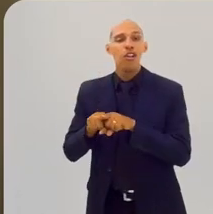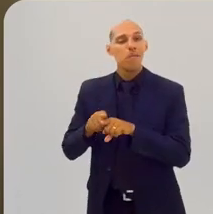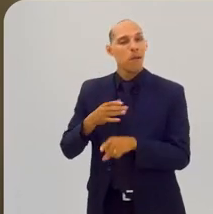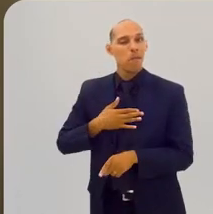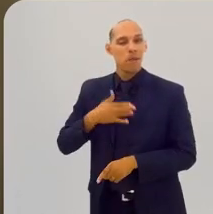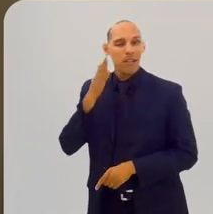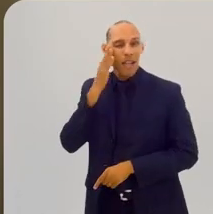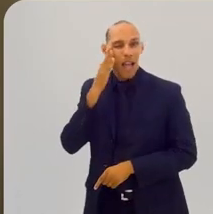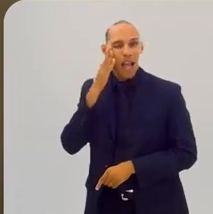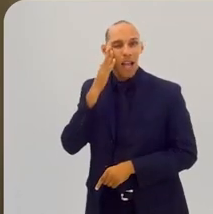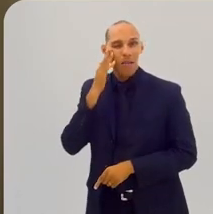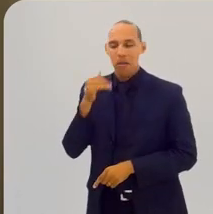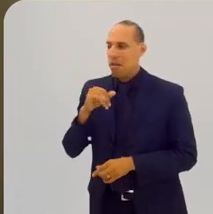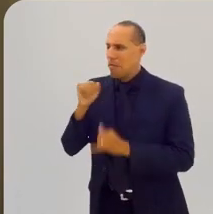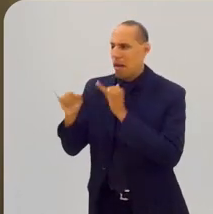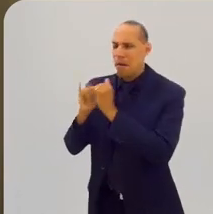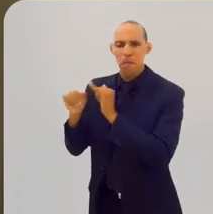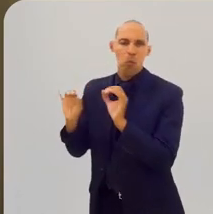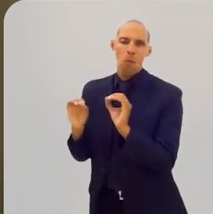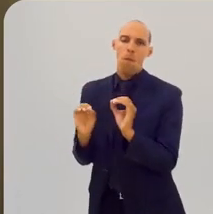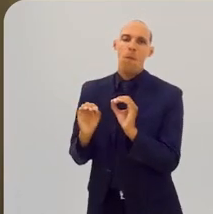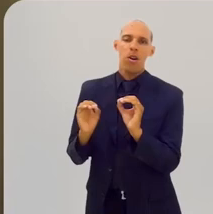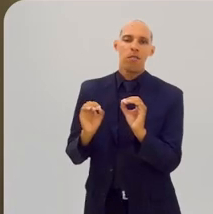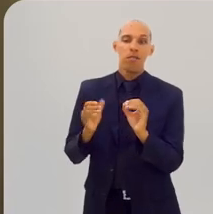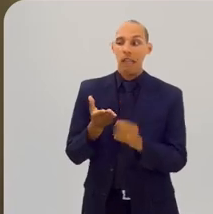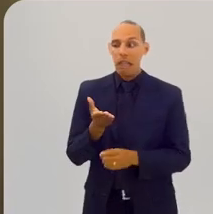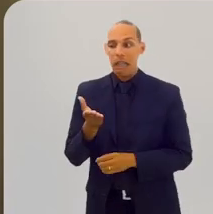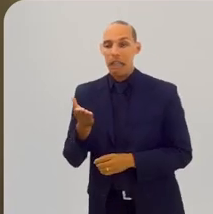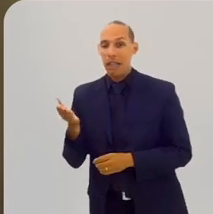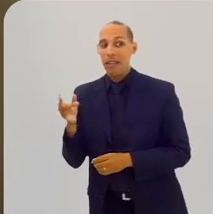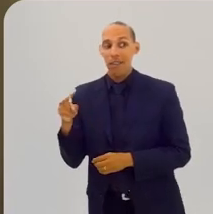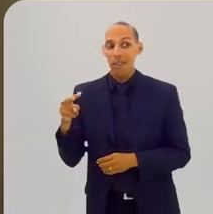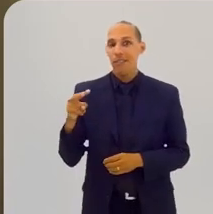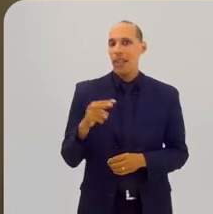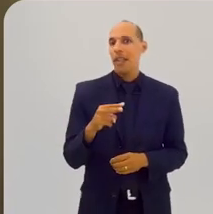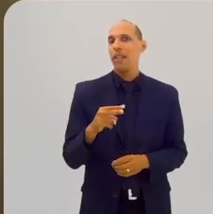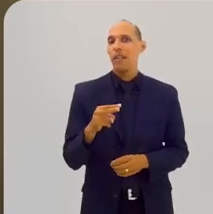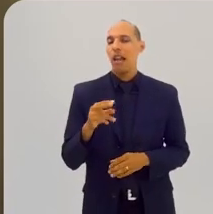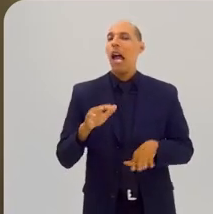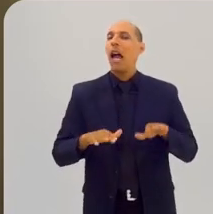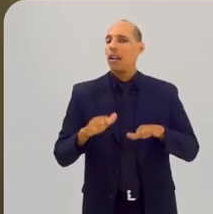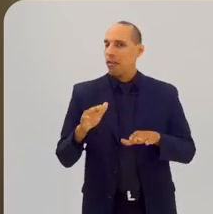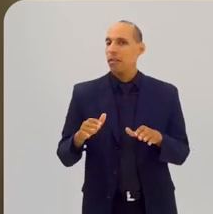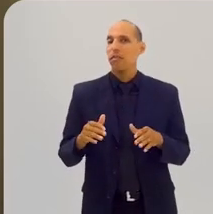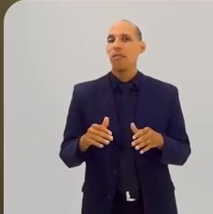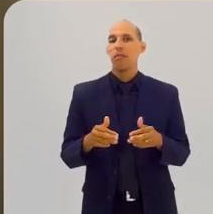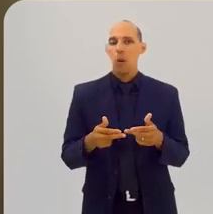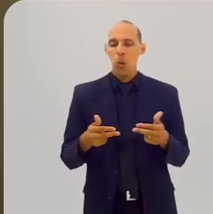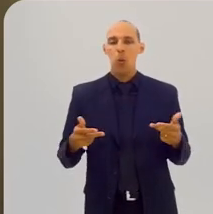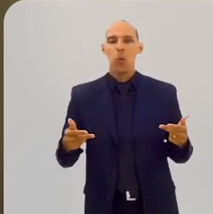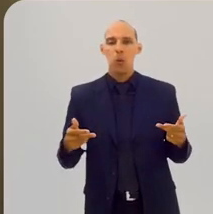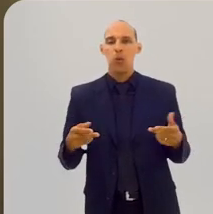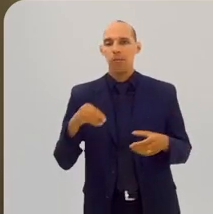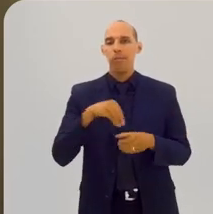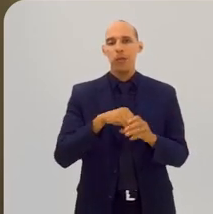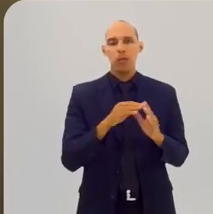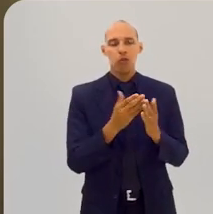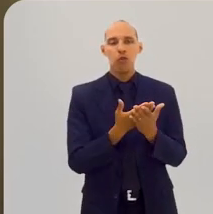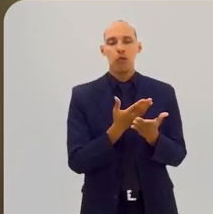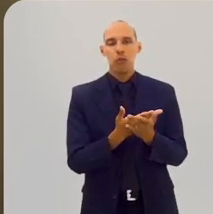irmãos mas meus irmãos davam comigo e às vezes presenciavam sim era um ônibus escolar